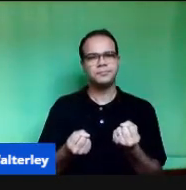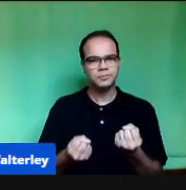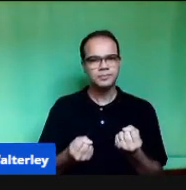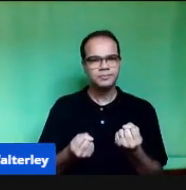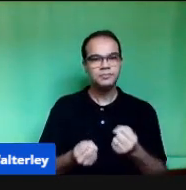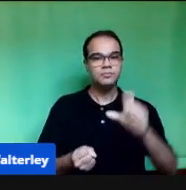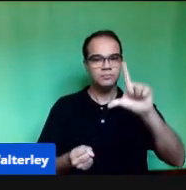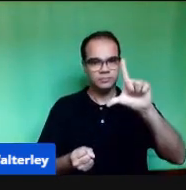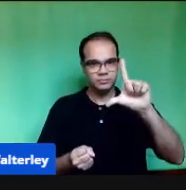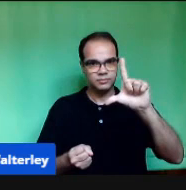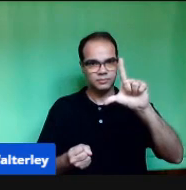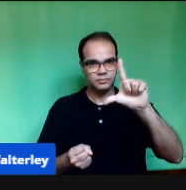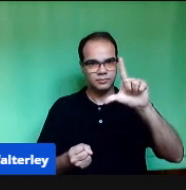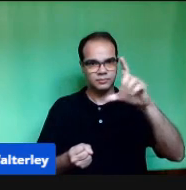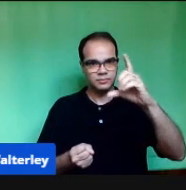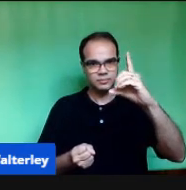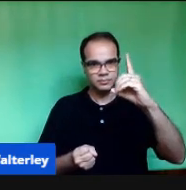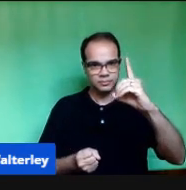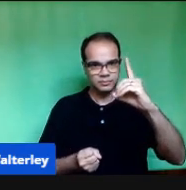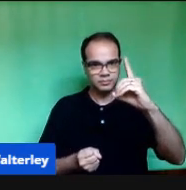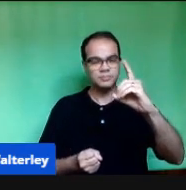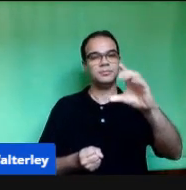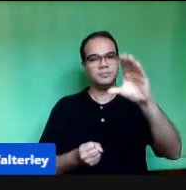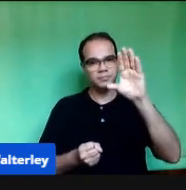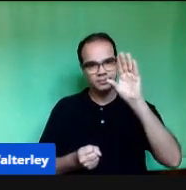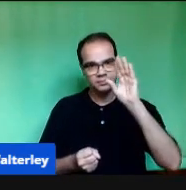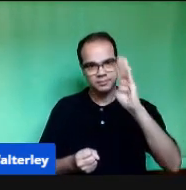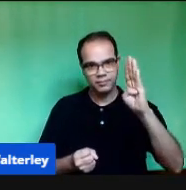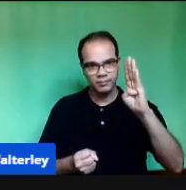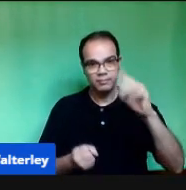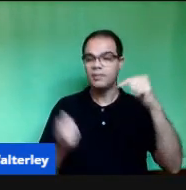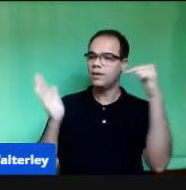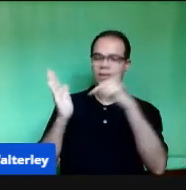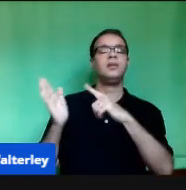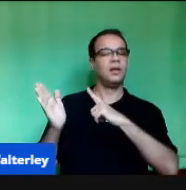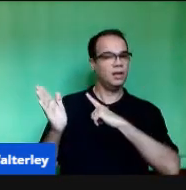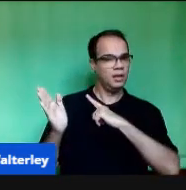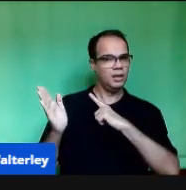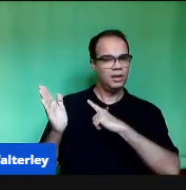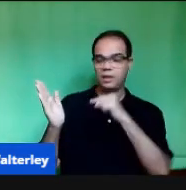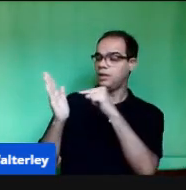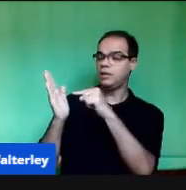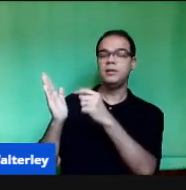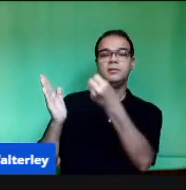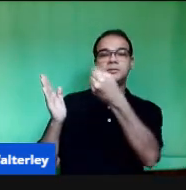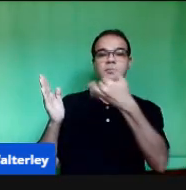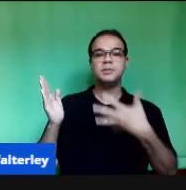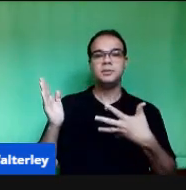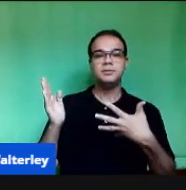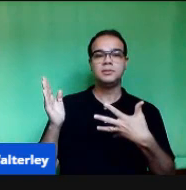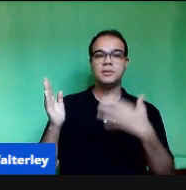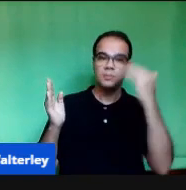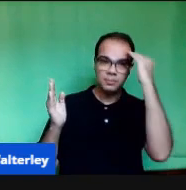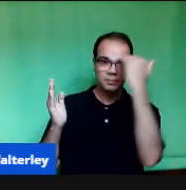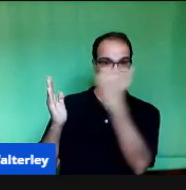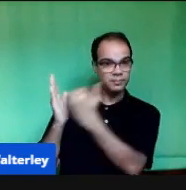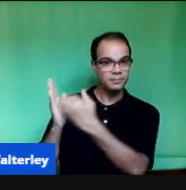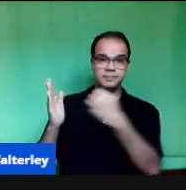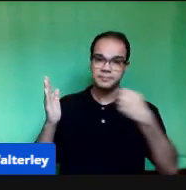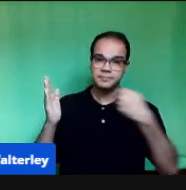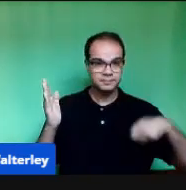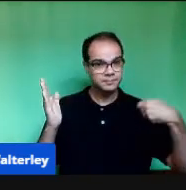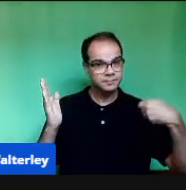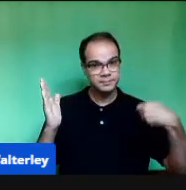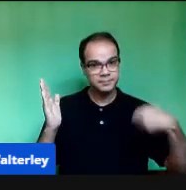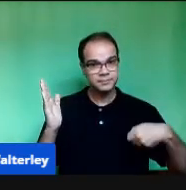ter uma relação de conteúdo e interesse daqueles estudantes, daquelas crianças. E nós